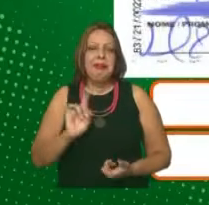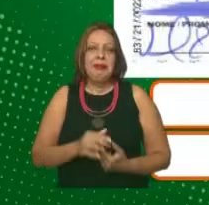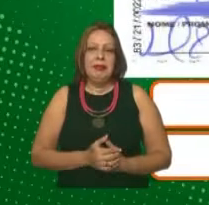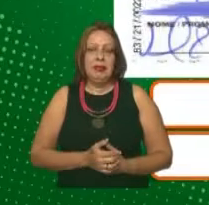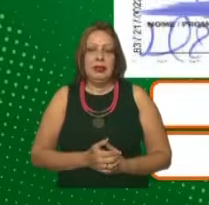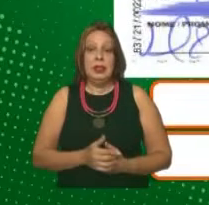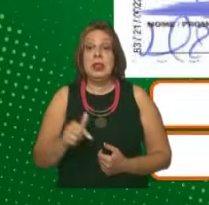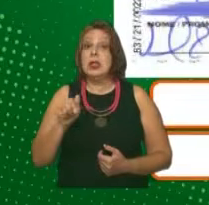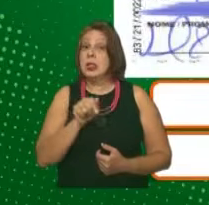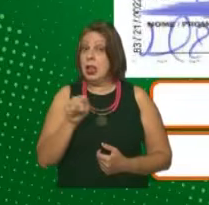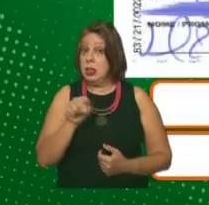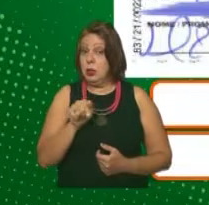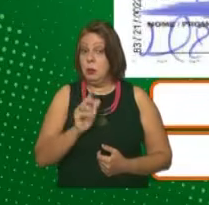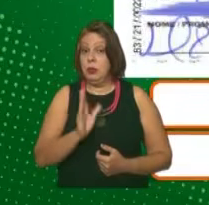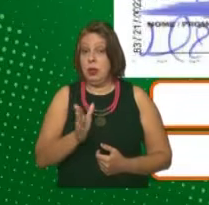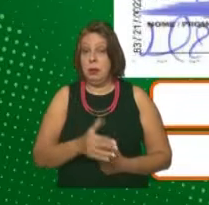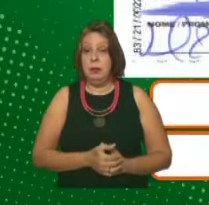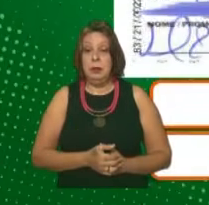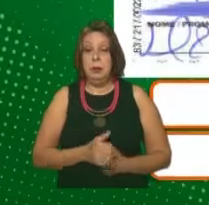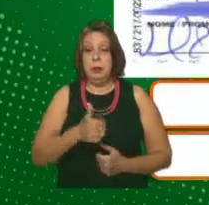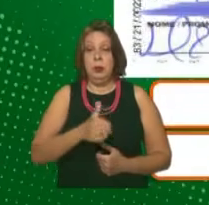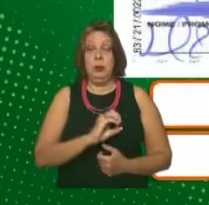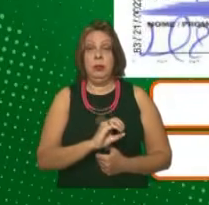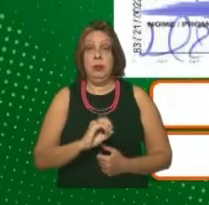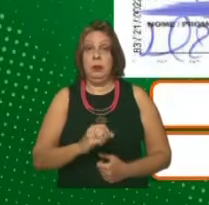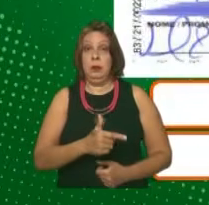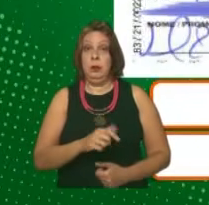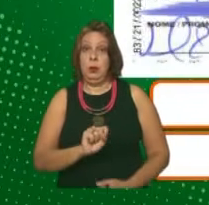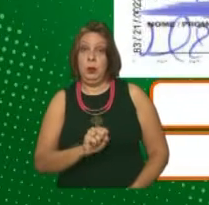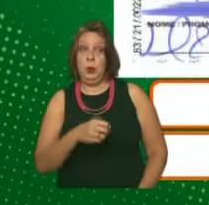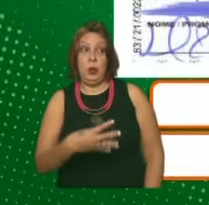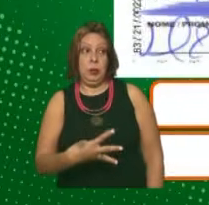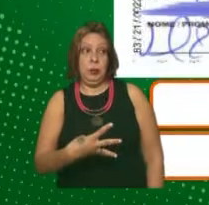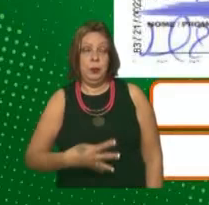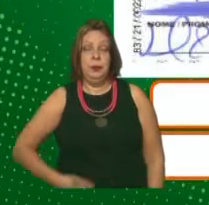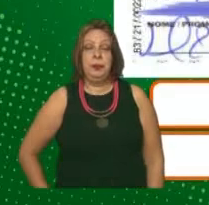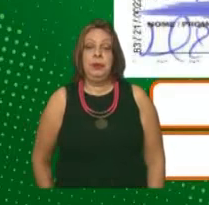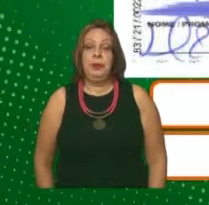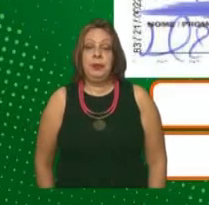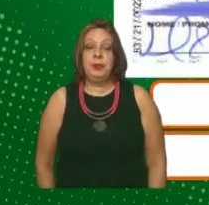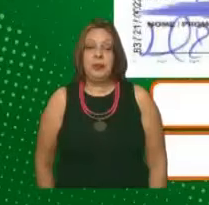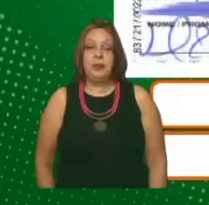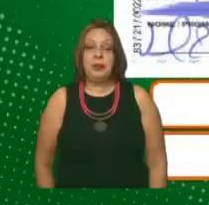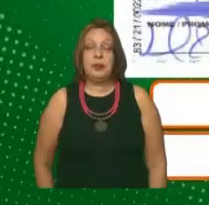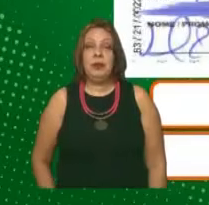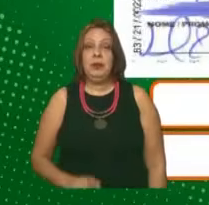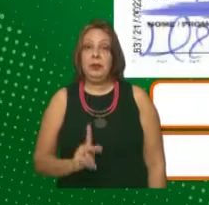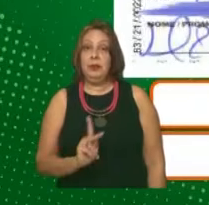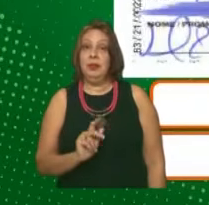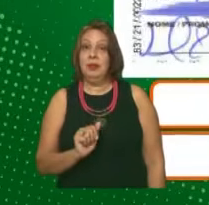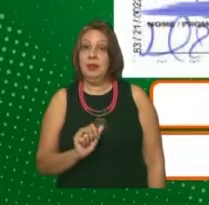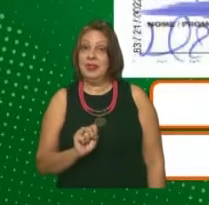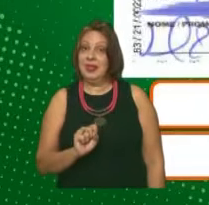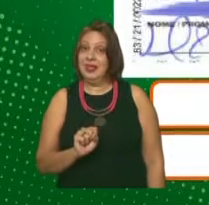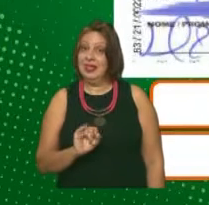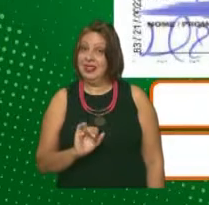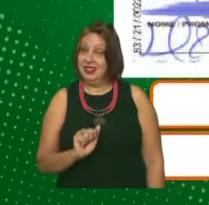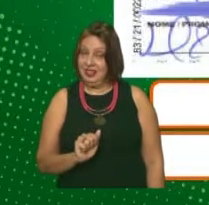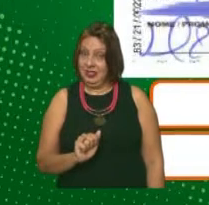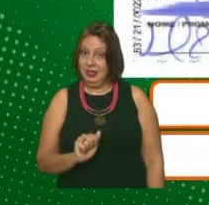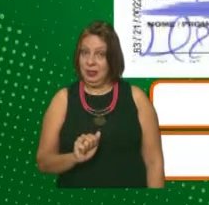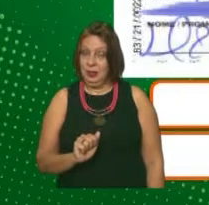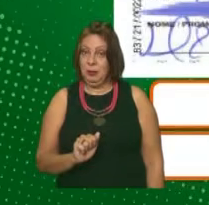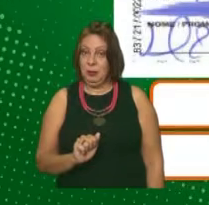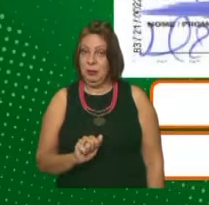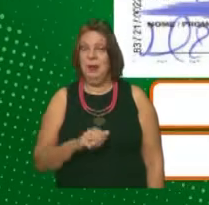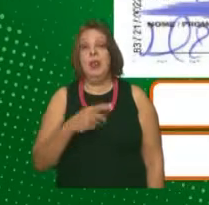pro sétimo contemplado. O certificado é 100284. A Cássia São Pedro é o nome dela, General Mainá